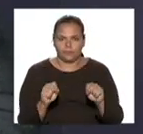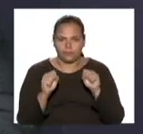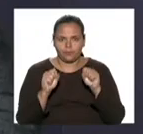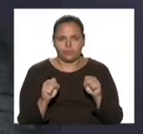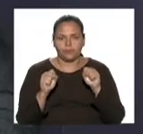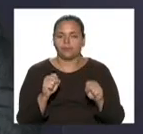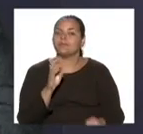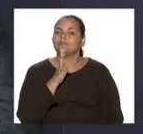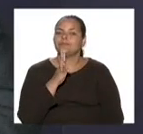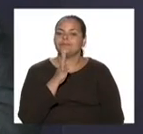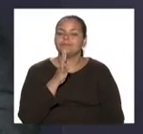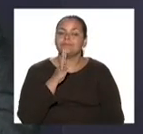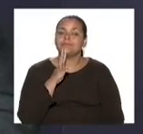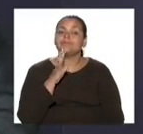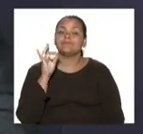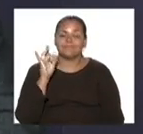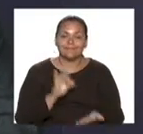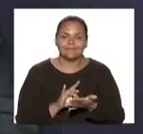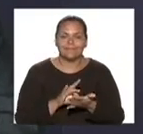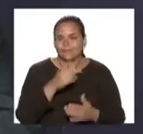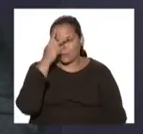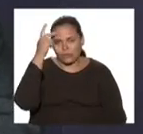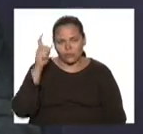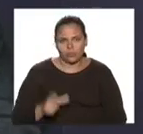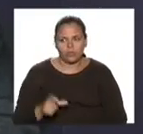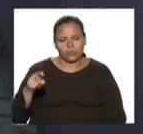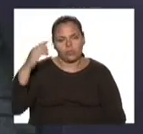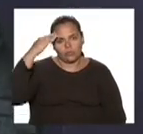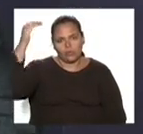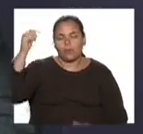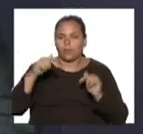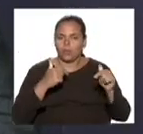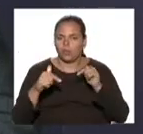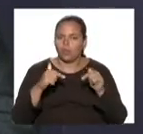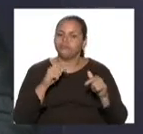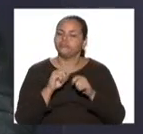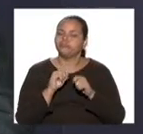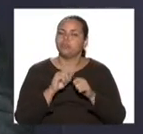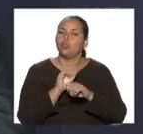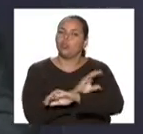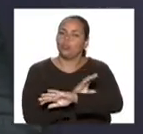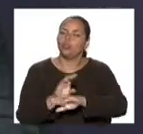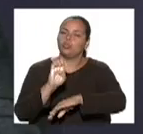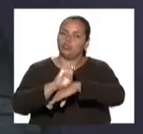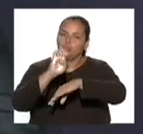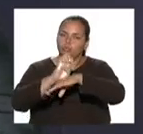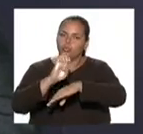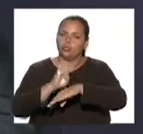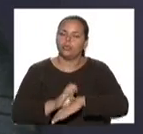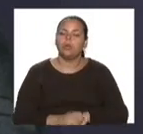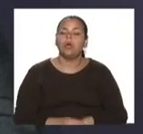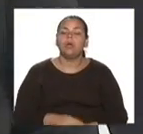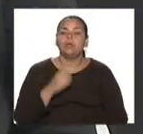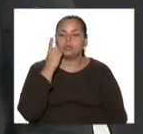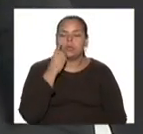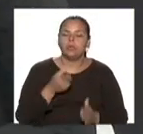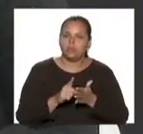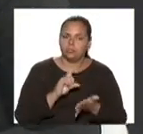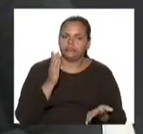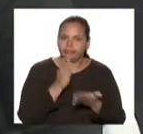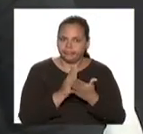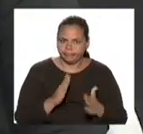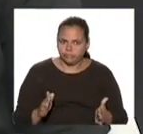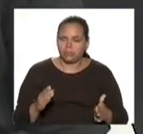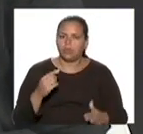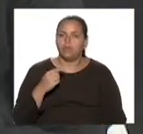que a gente possa reconhecer, de fato, as grandes personalidades e os grandes trabalhos que são realizados na cultura do nosso Estado. Deputado, antes